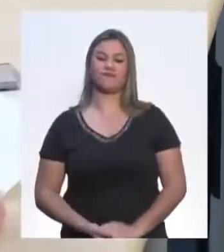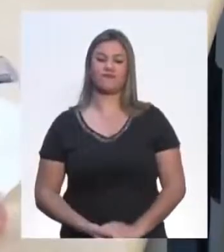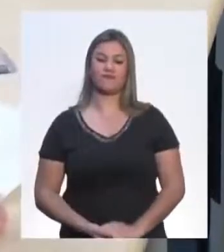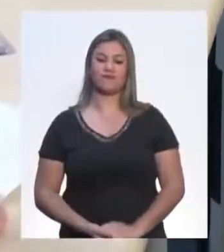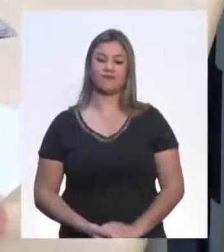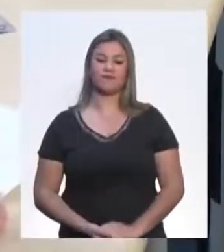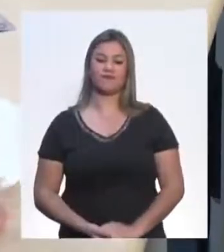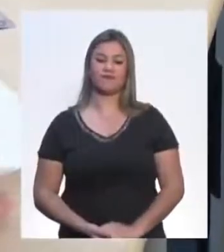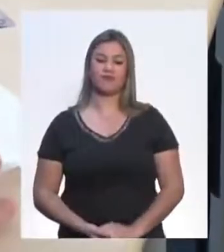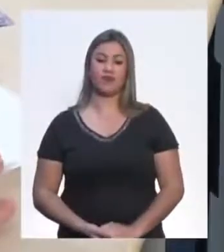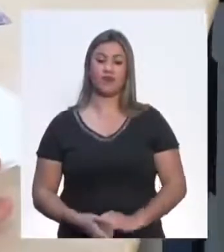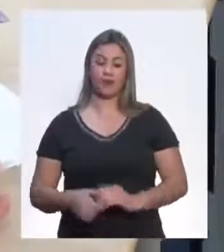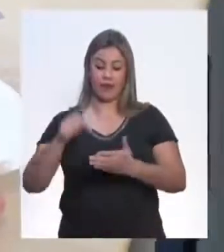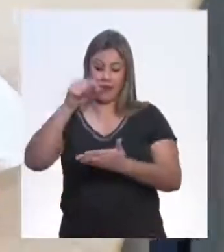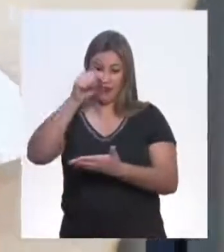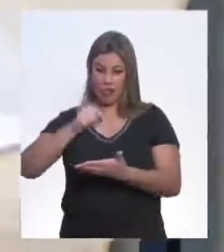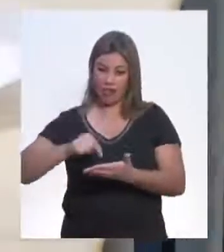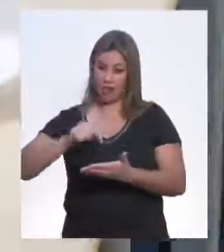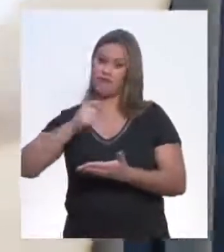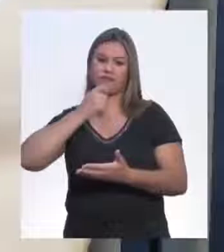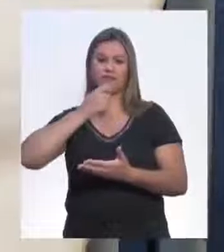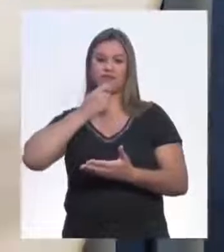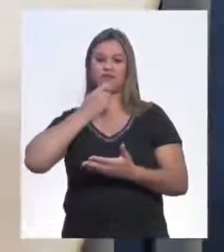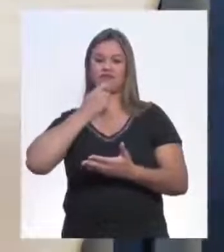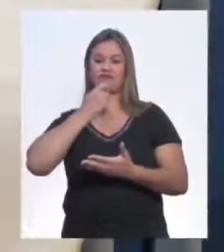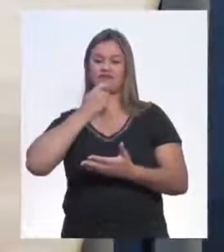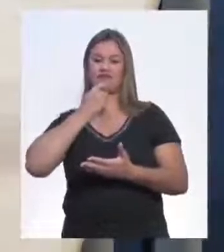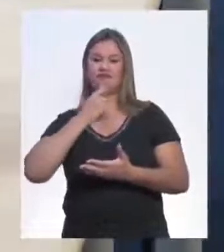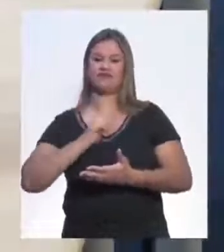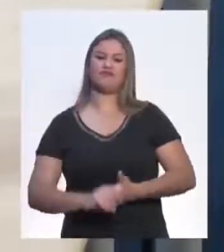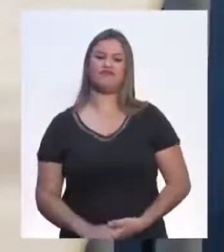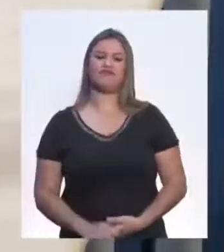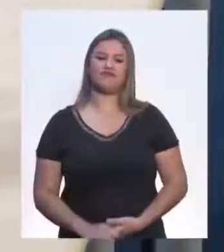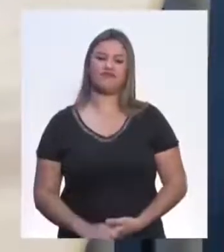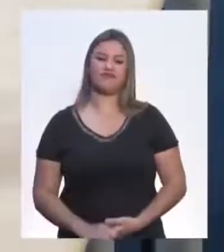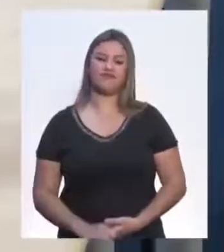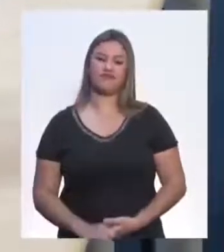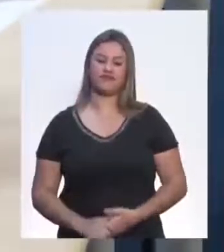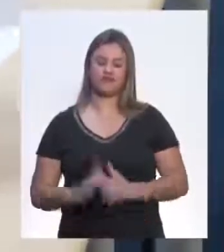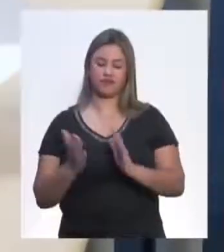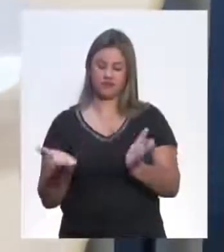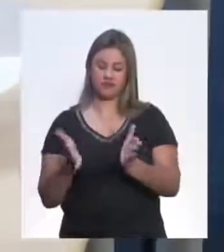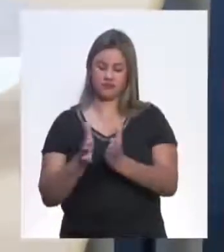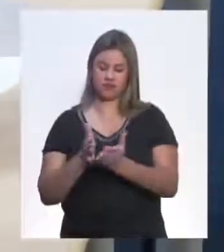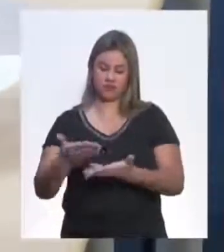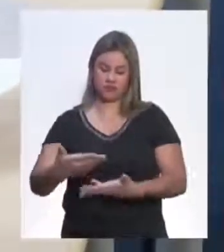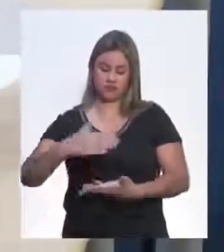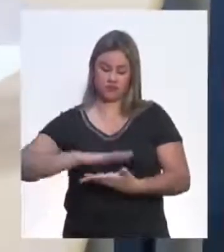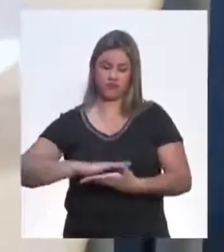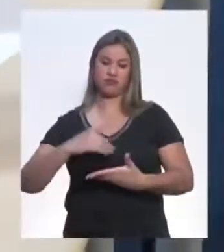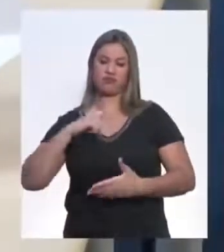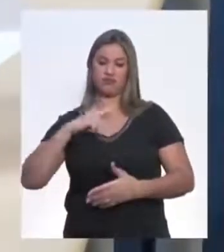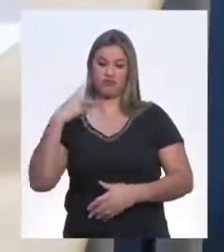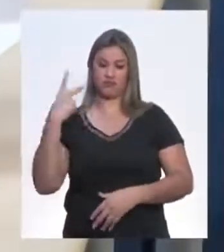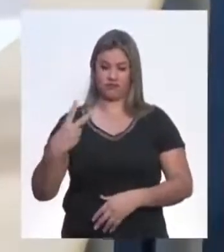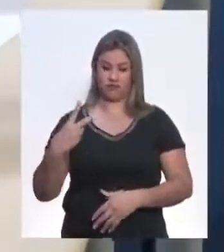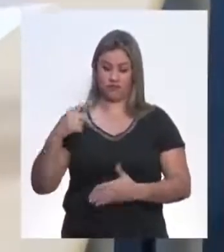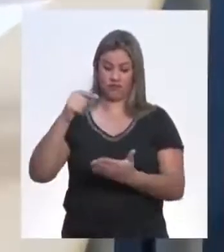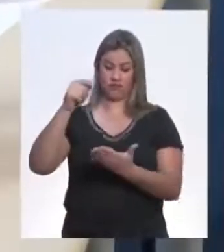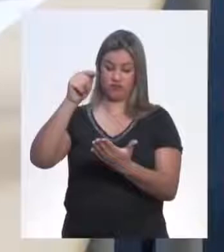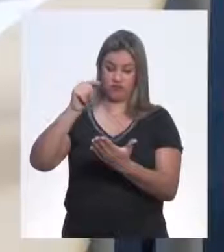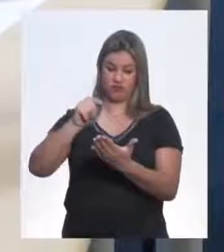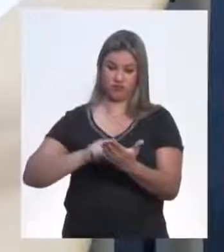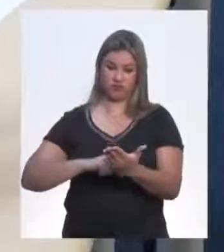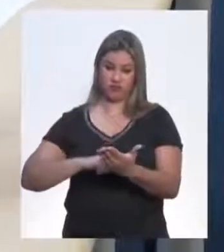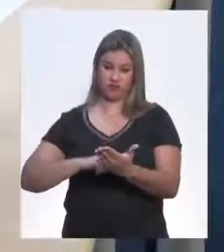Só que eu não vou traçar essa reta por enquanto. Então, aqui, ó, tenho 2 diagonais e eu não vou traçar essa diagonal por enquanto. Mas precisa